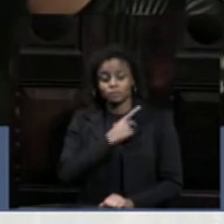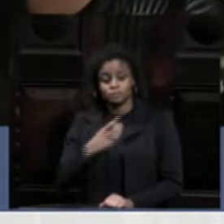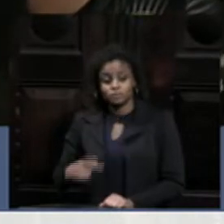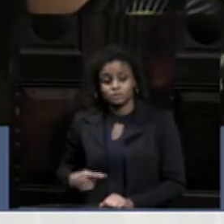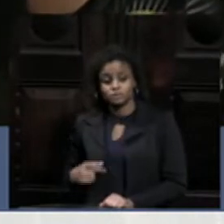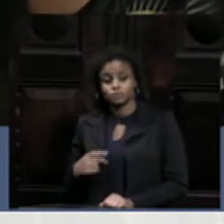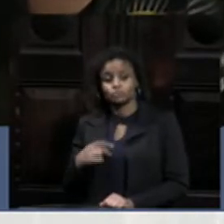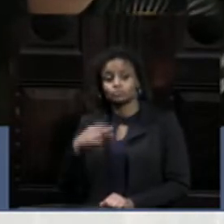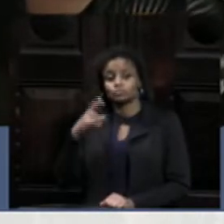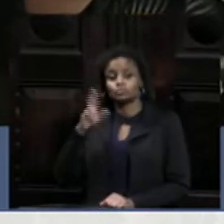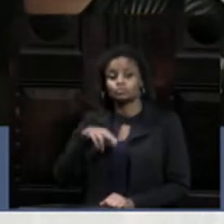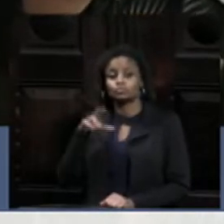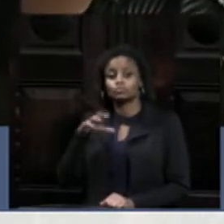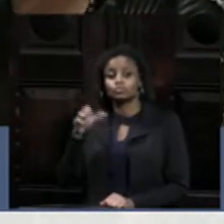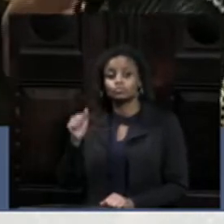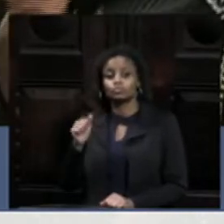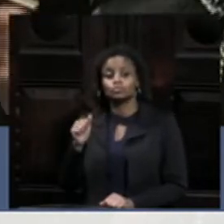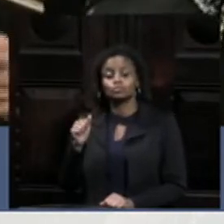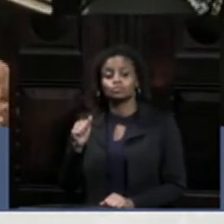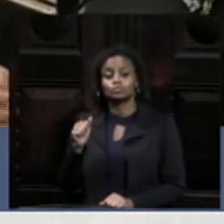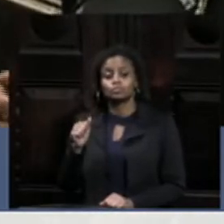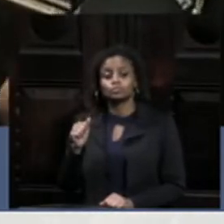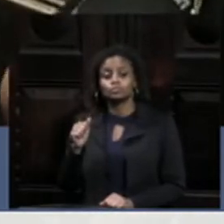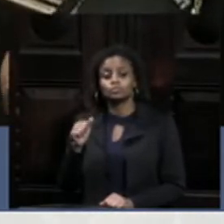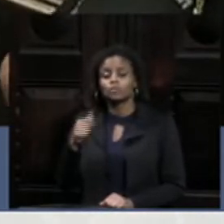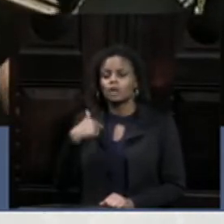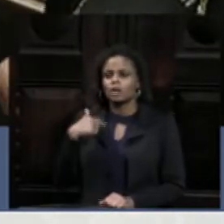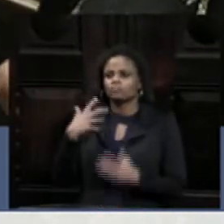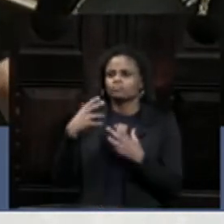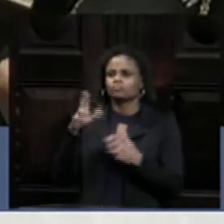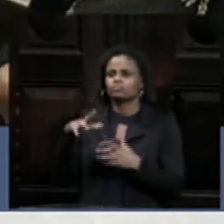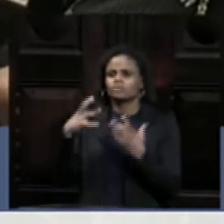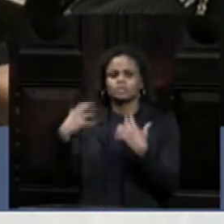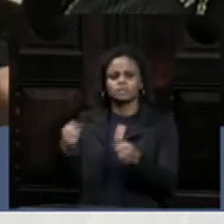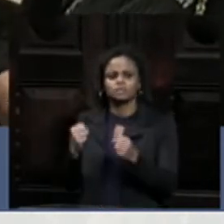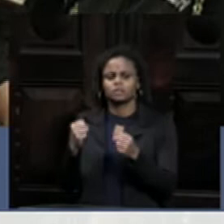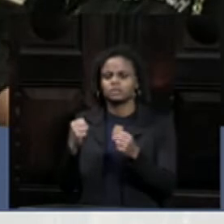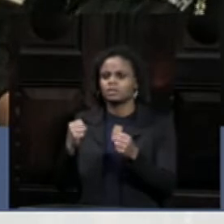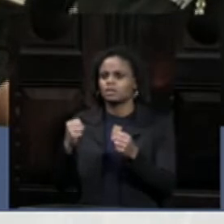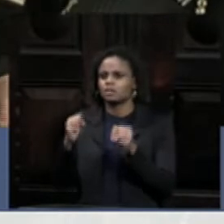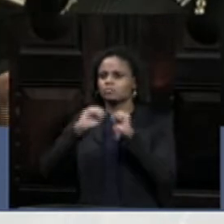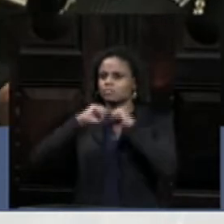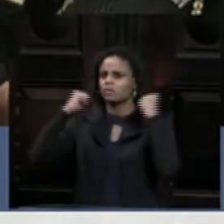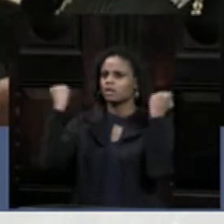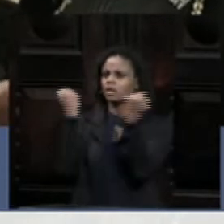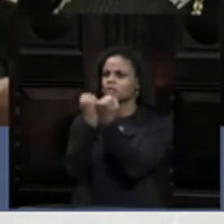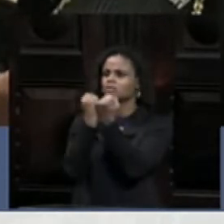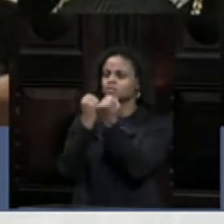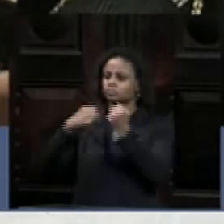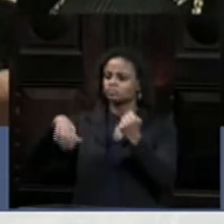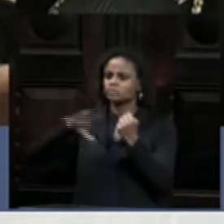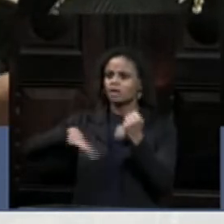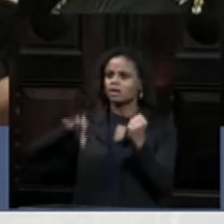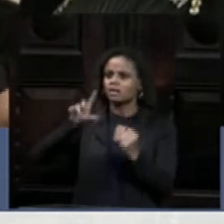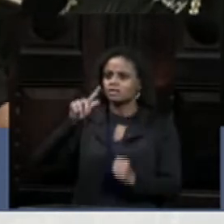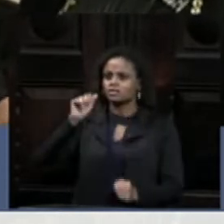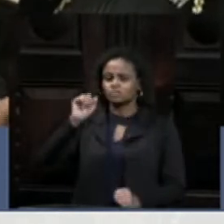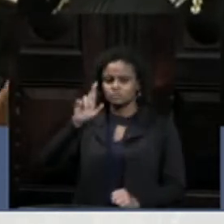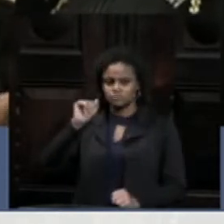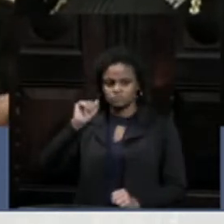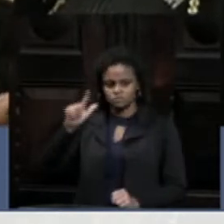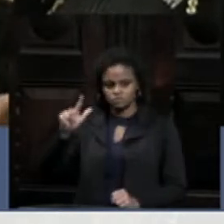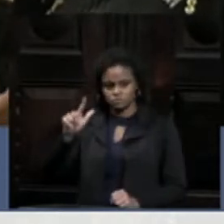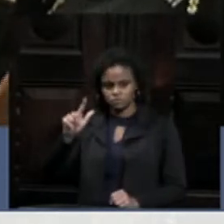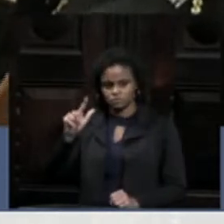fui favorável ao fim da geral, achei isso uma aberração. Não é verdade que a geral acabou por uma determinação da